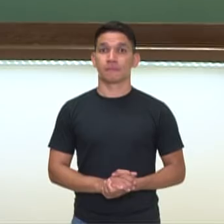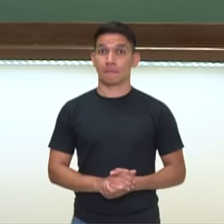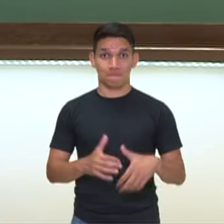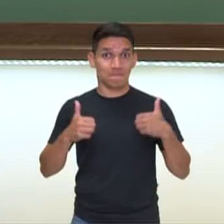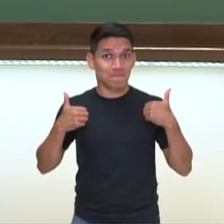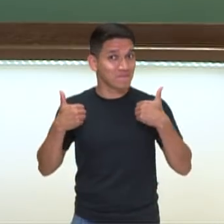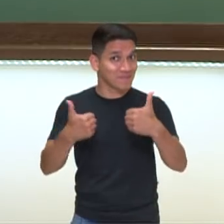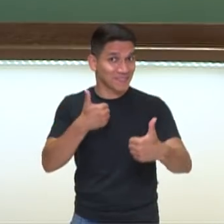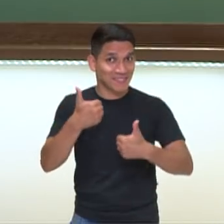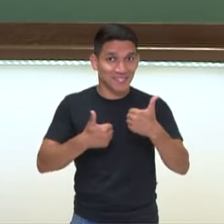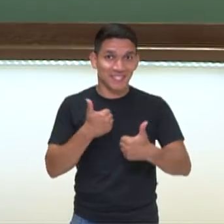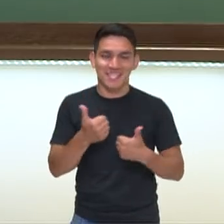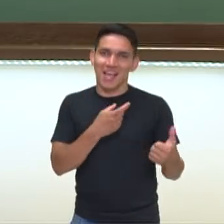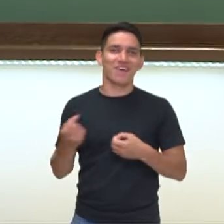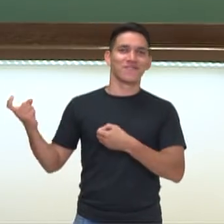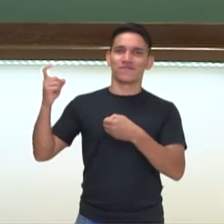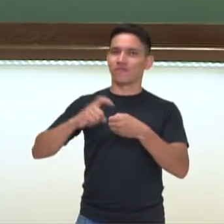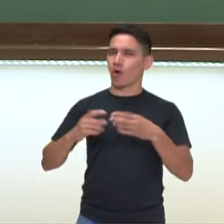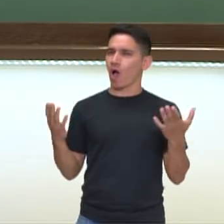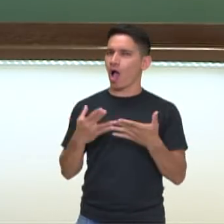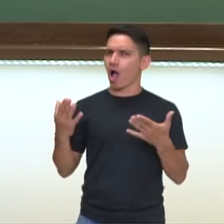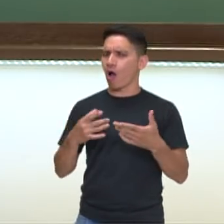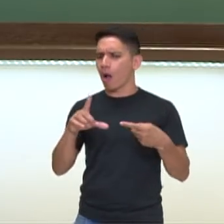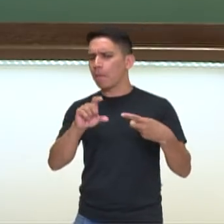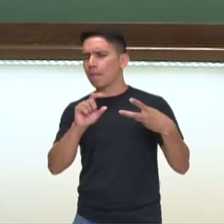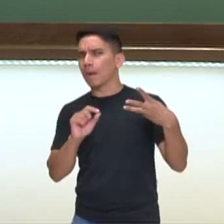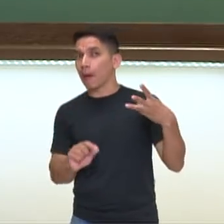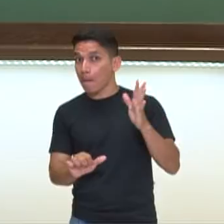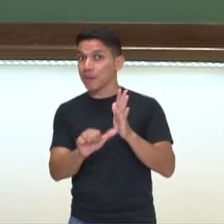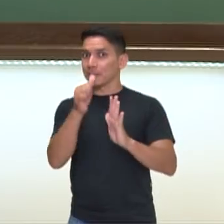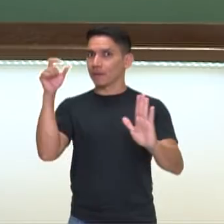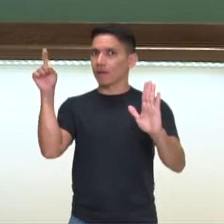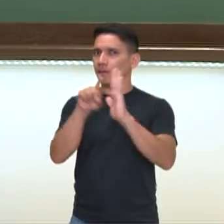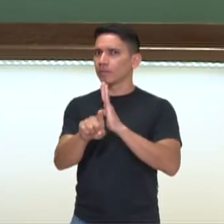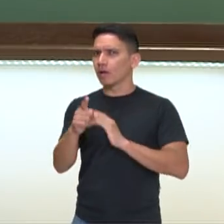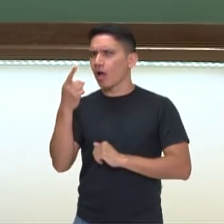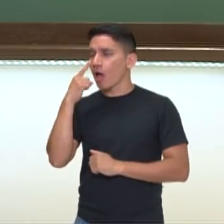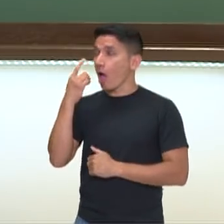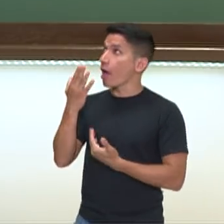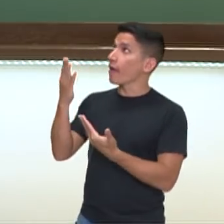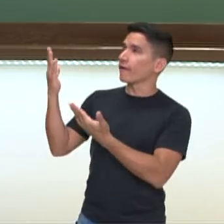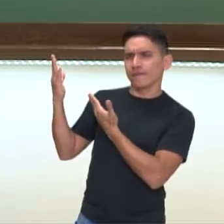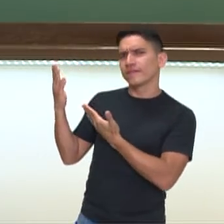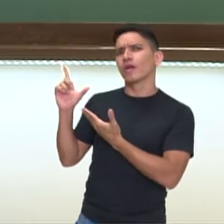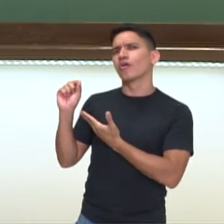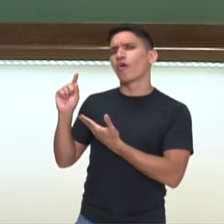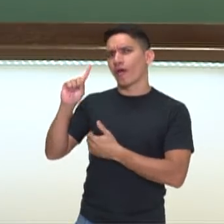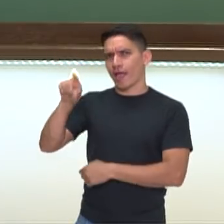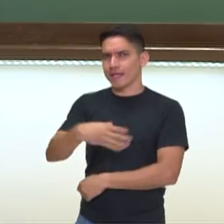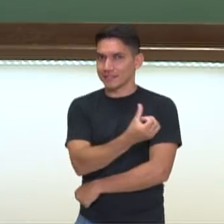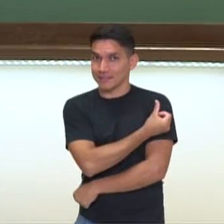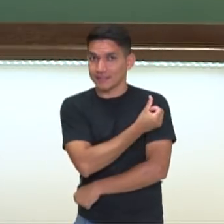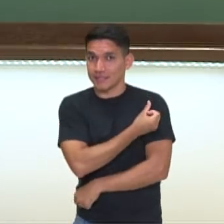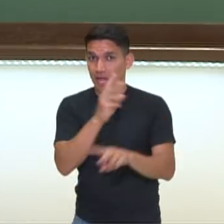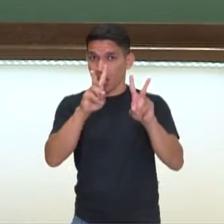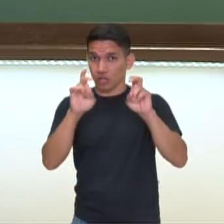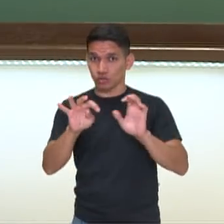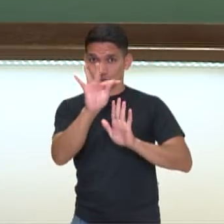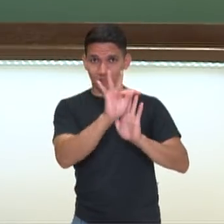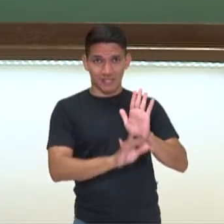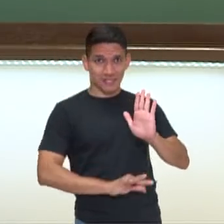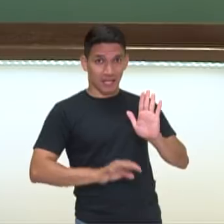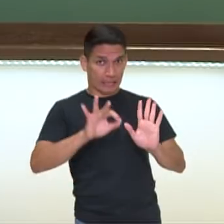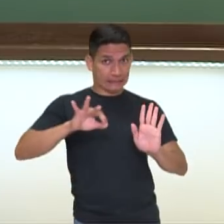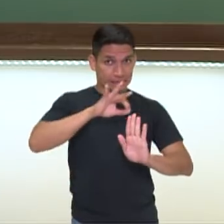Muito bem, voltamos com a resolução do primeiro quiz da aula de hoje de sexto ano sobre textos